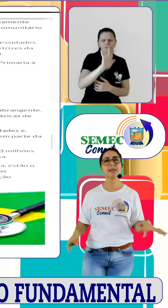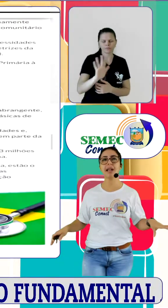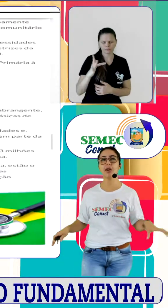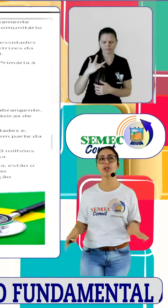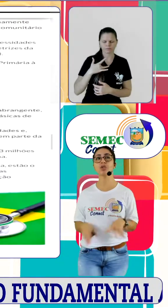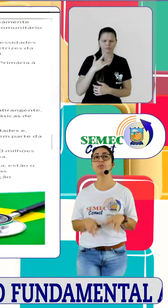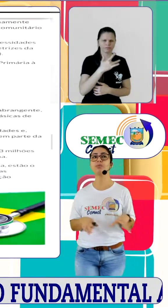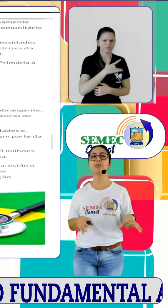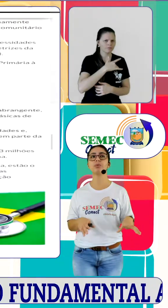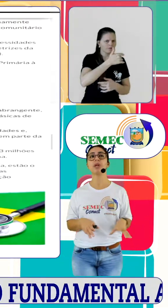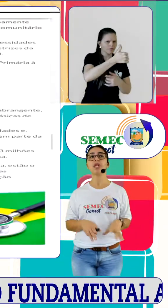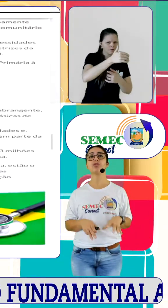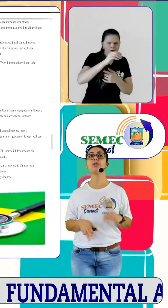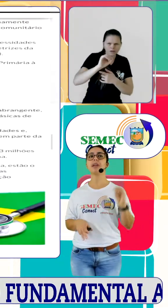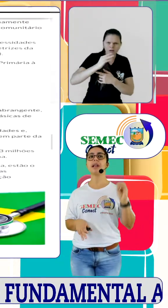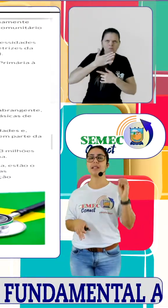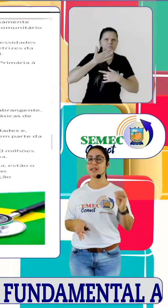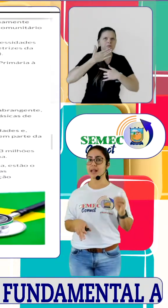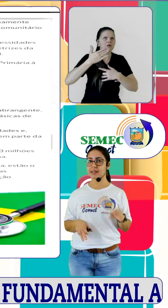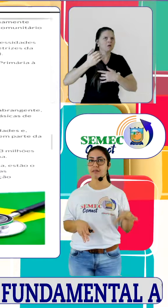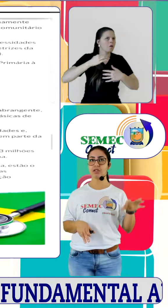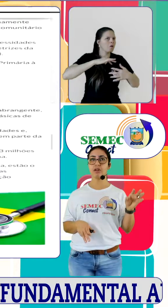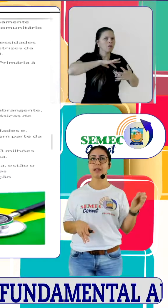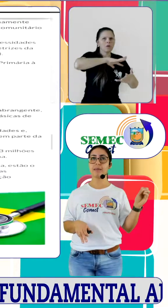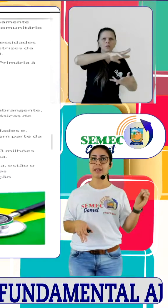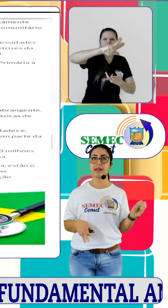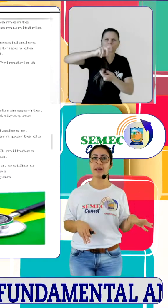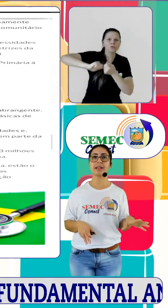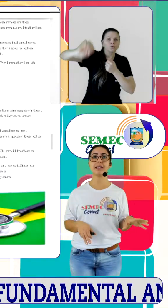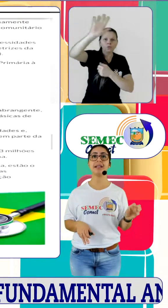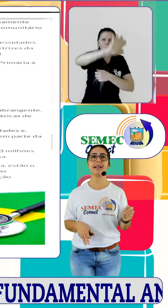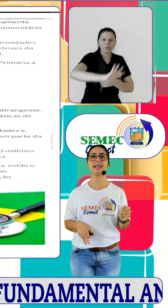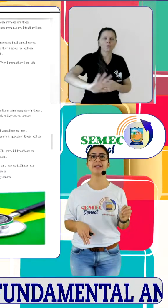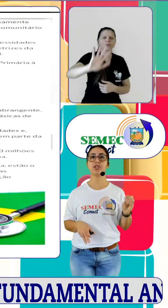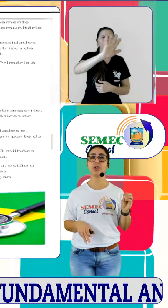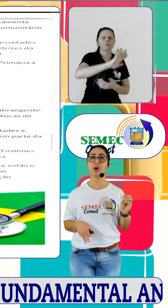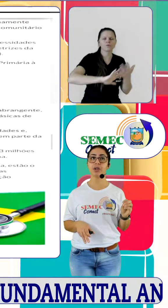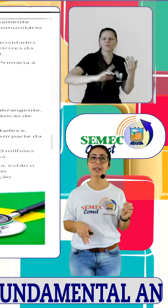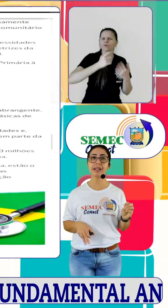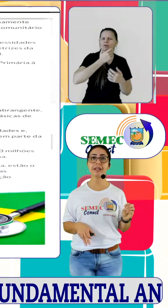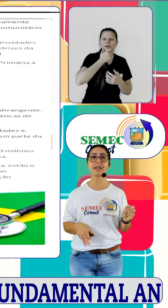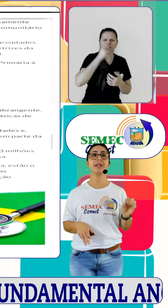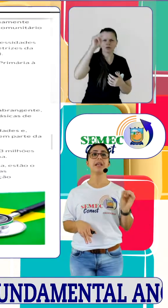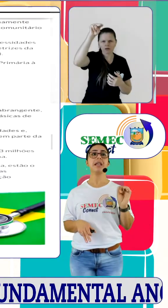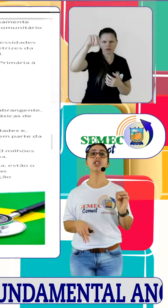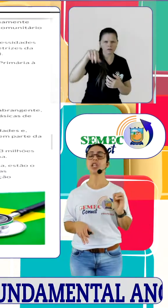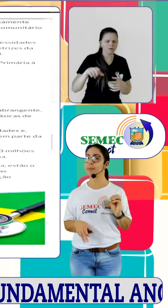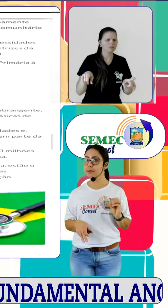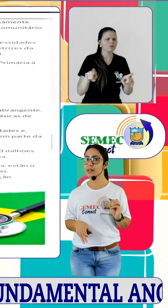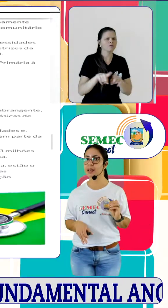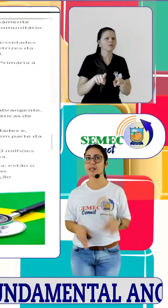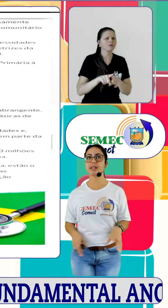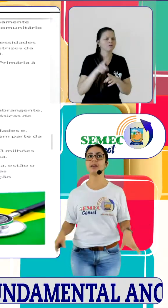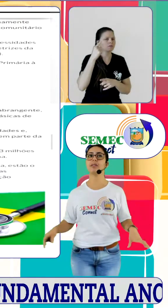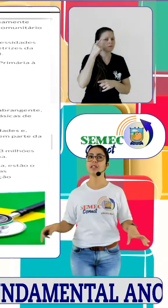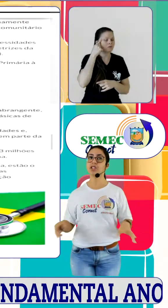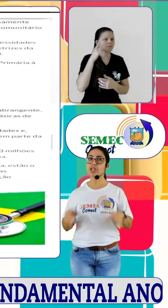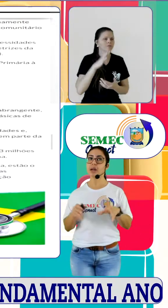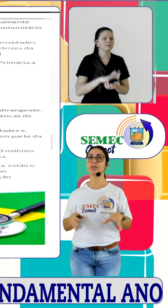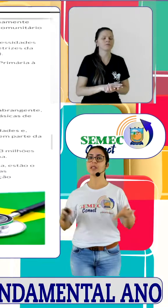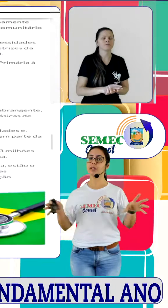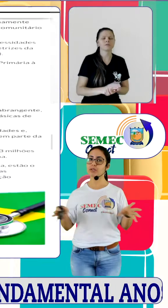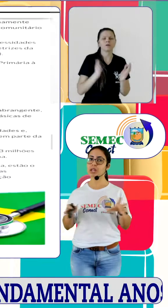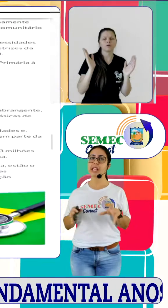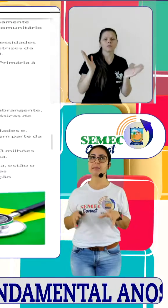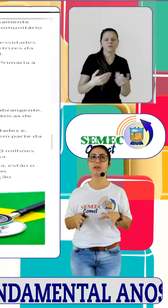10 melhores do mundo, junto às iniciativas norte-americanas, inglesas, nórdicas e japonesas. Então, nós